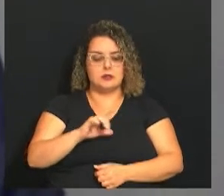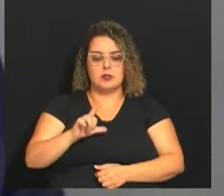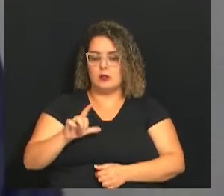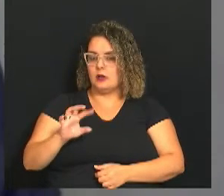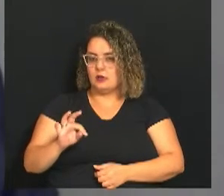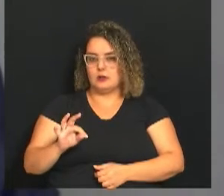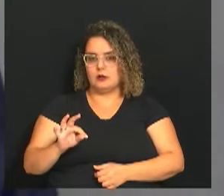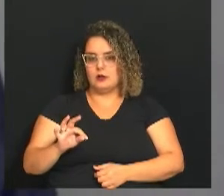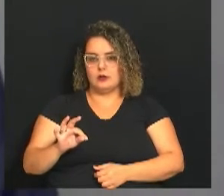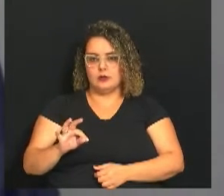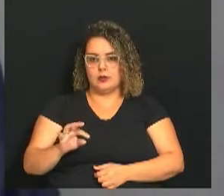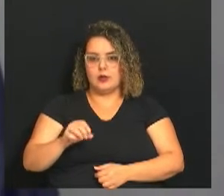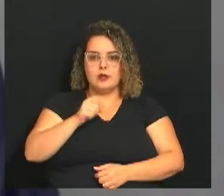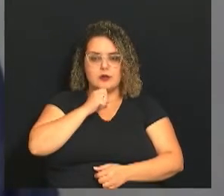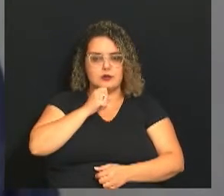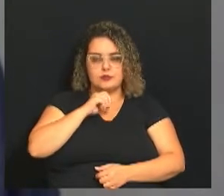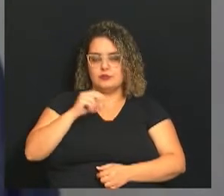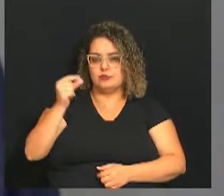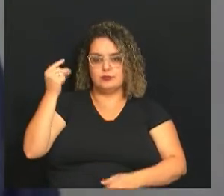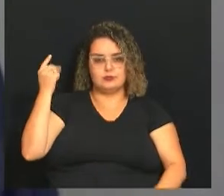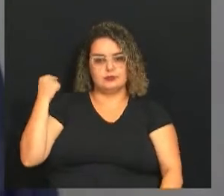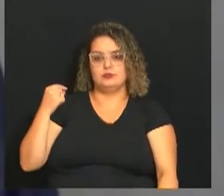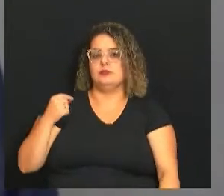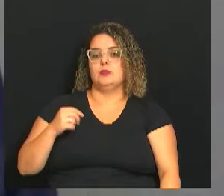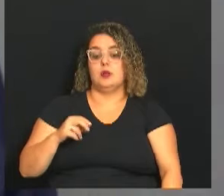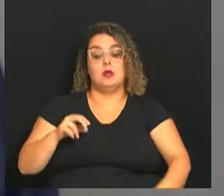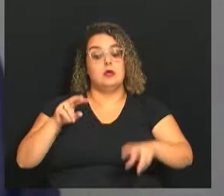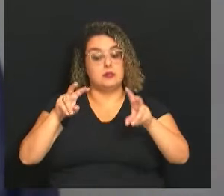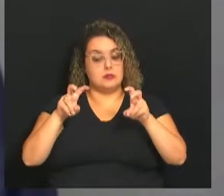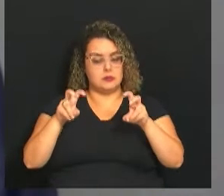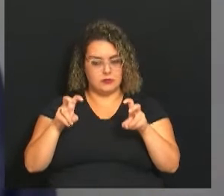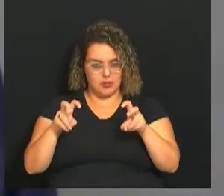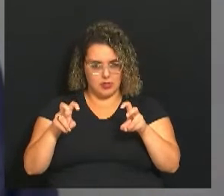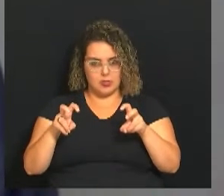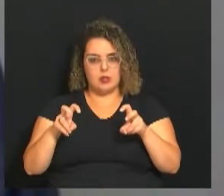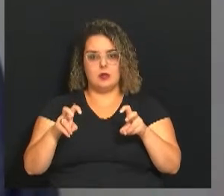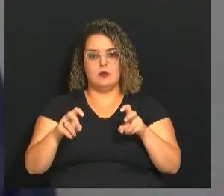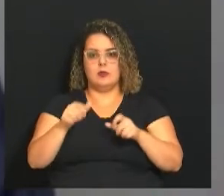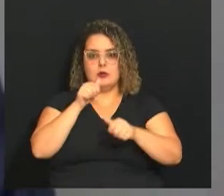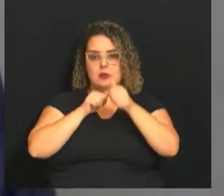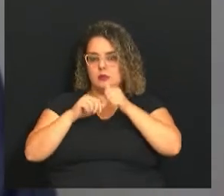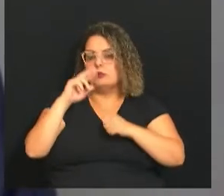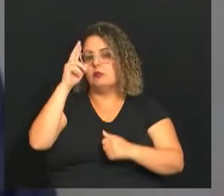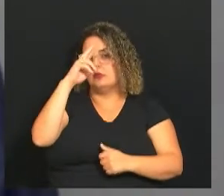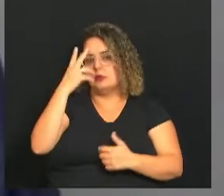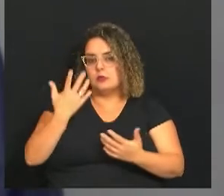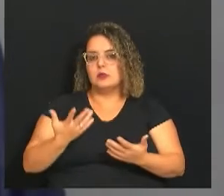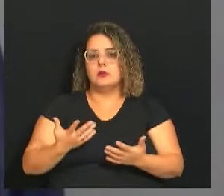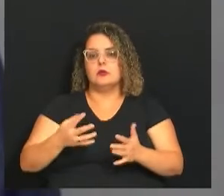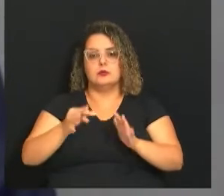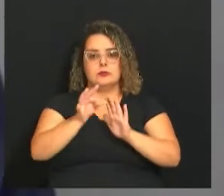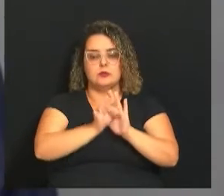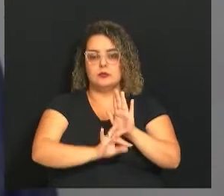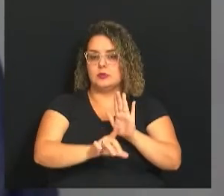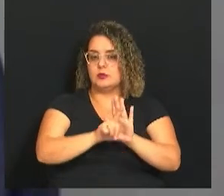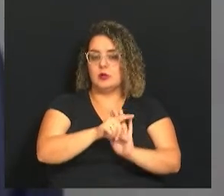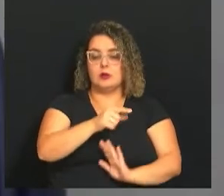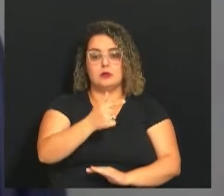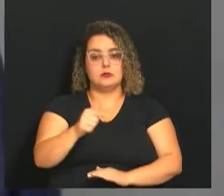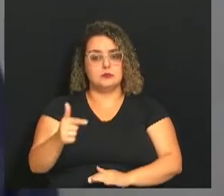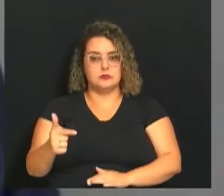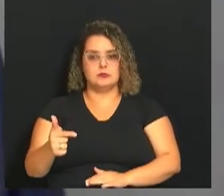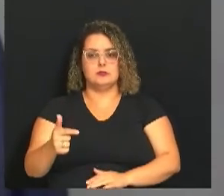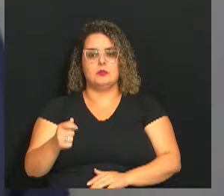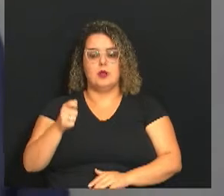desatualizada em relação a esse tema, não tem a atualização que seria necessária do texto legal, então os tribunais e